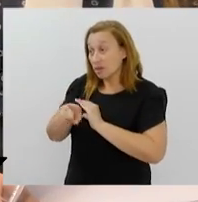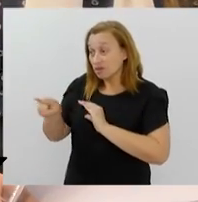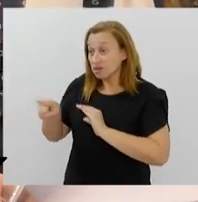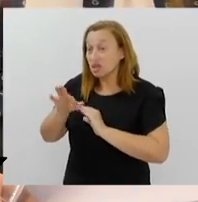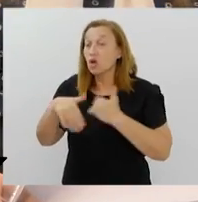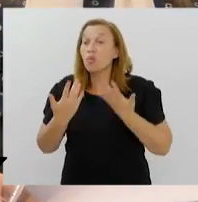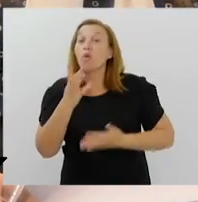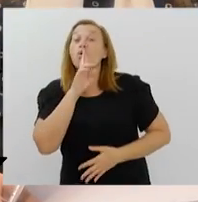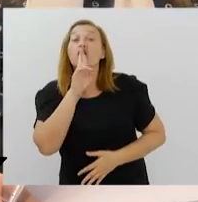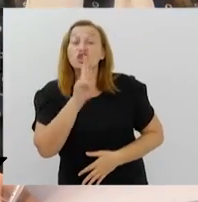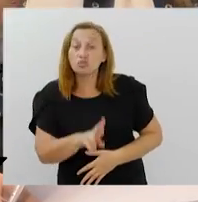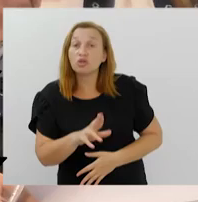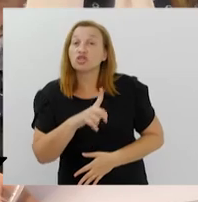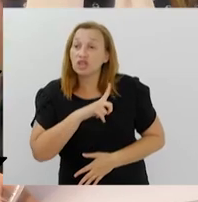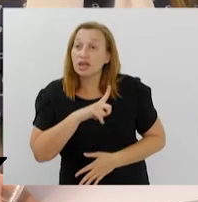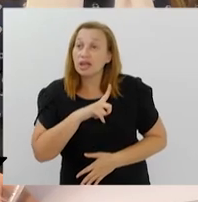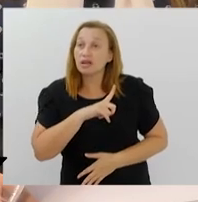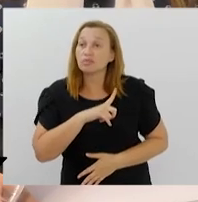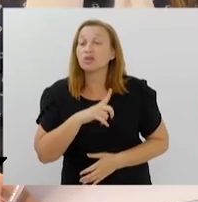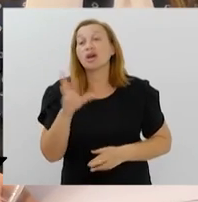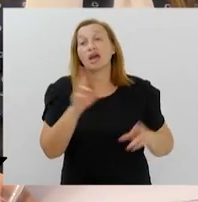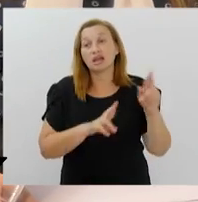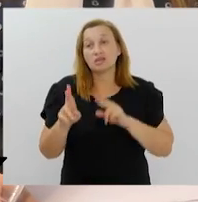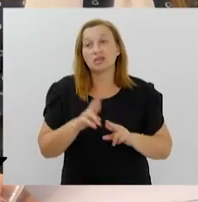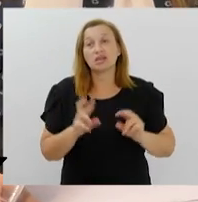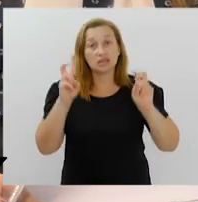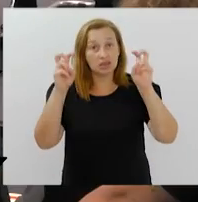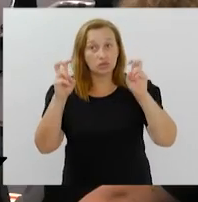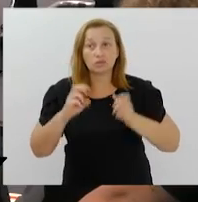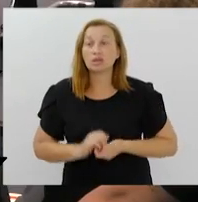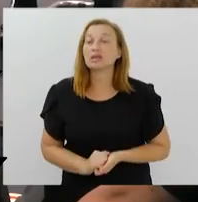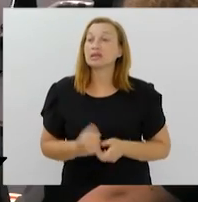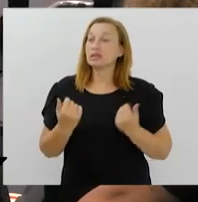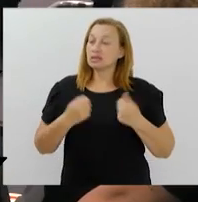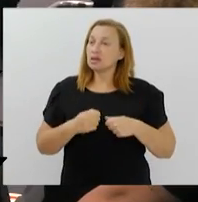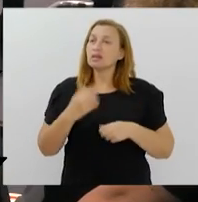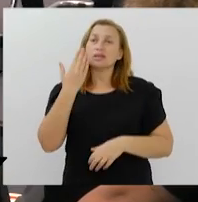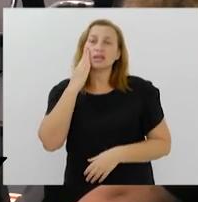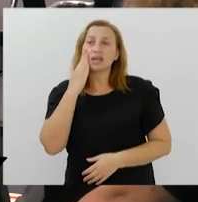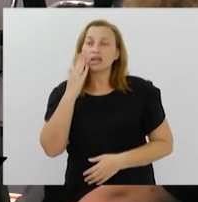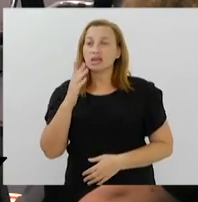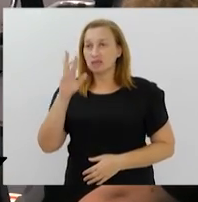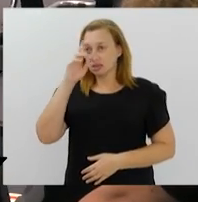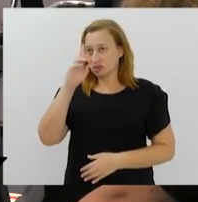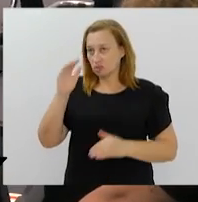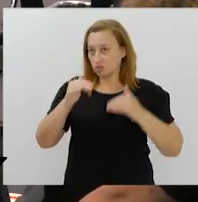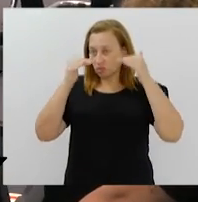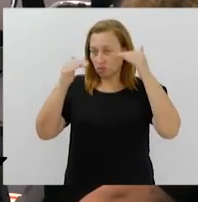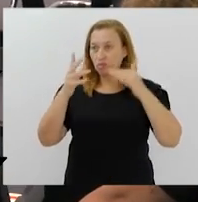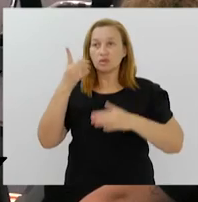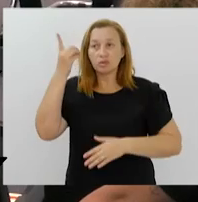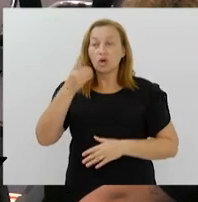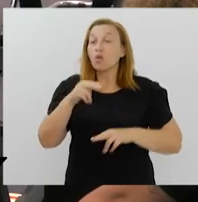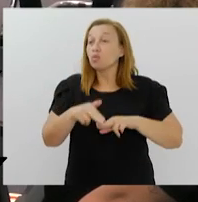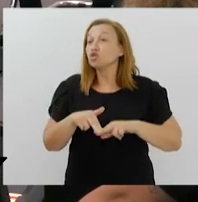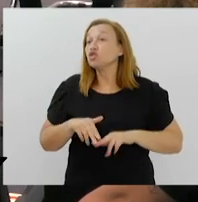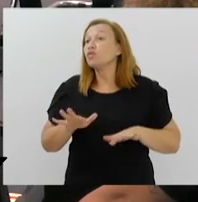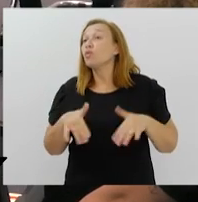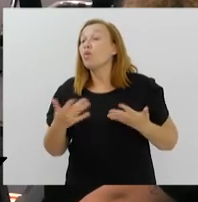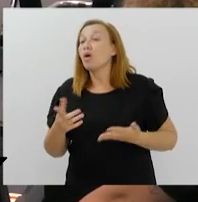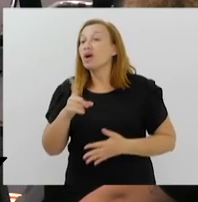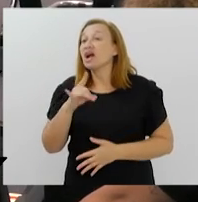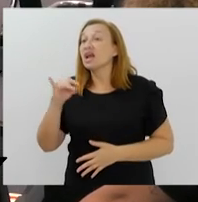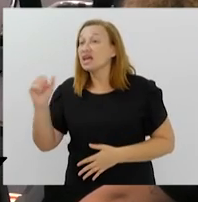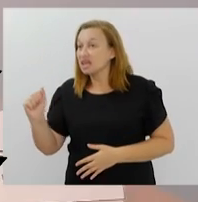resposta teremos em relação a esses casos é necessário entender excelência o motivo pelo qual as clínicas estão